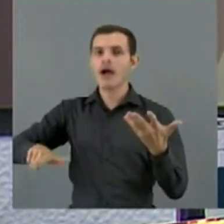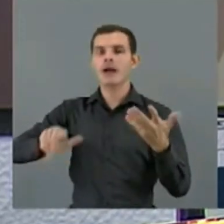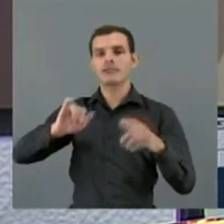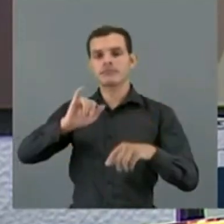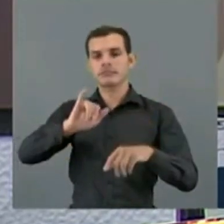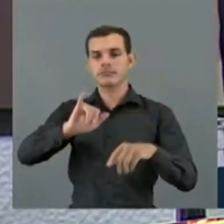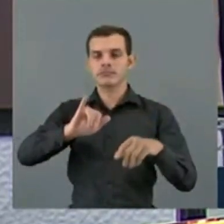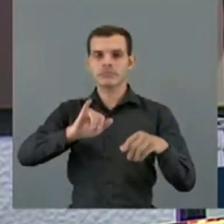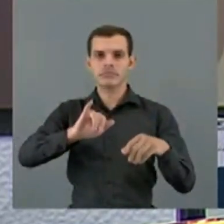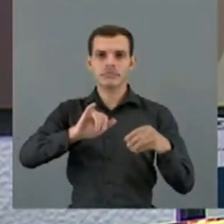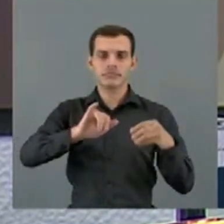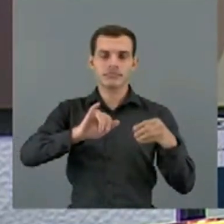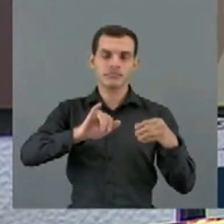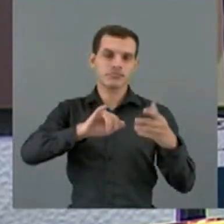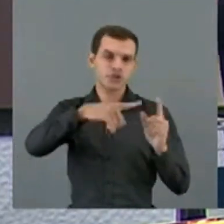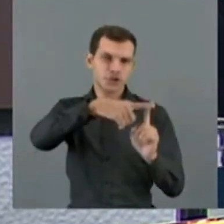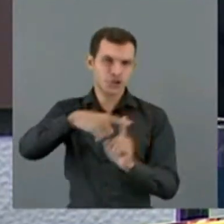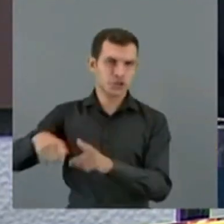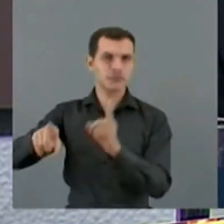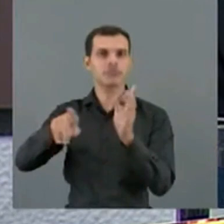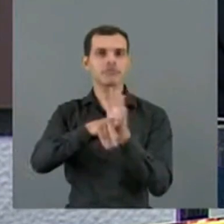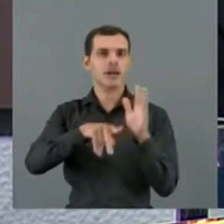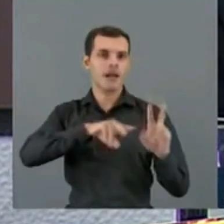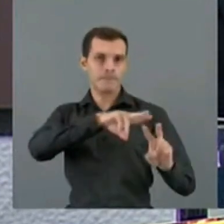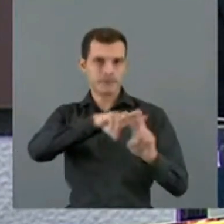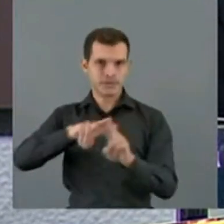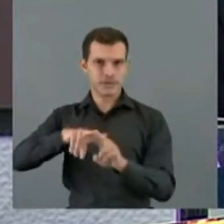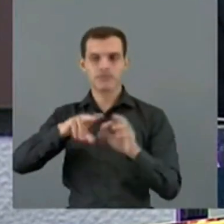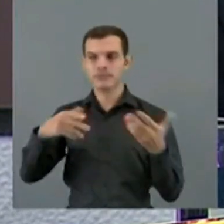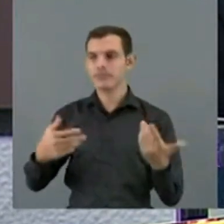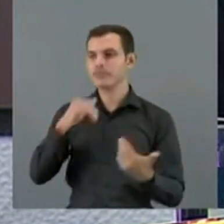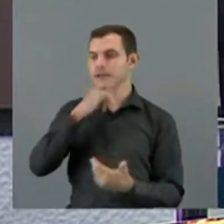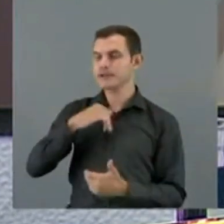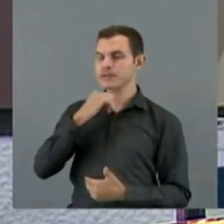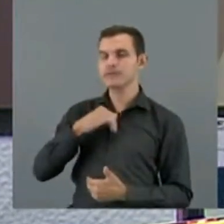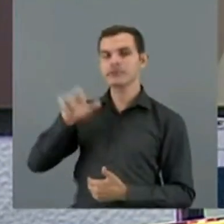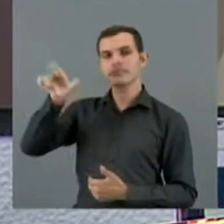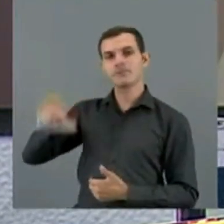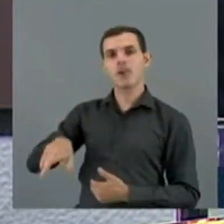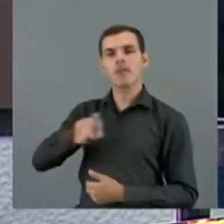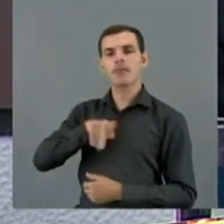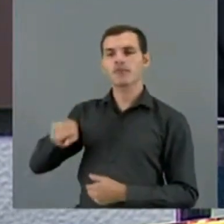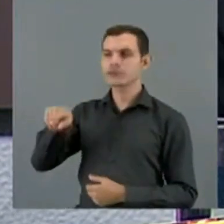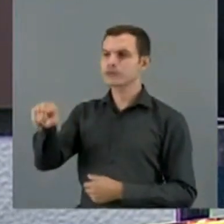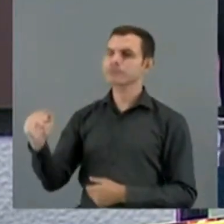de prisão. Ou seja, nós aqui, inclusive, o grande professor